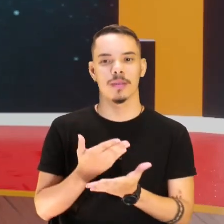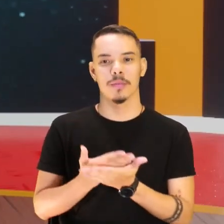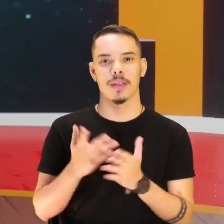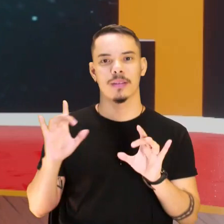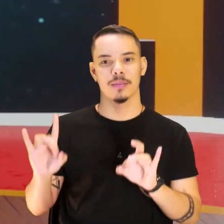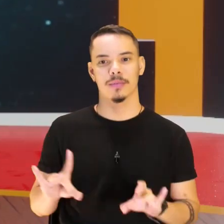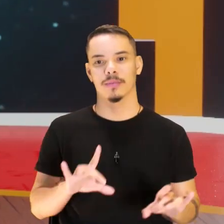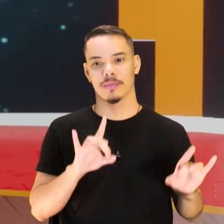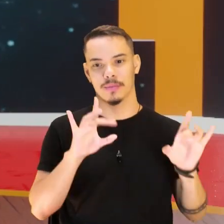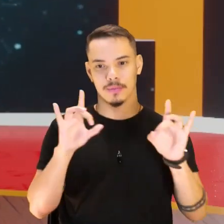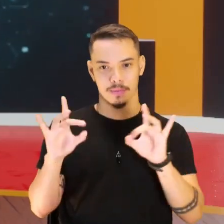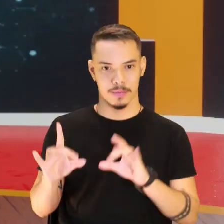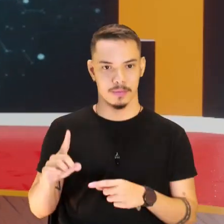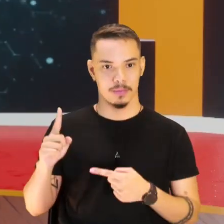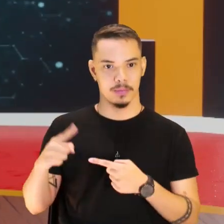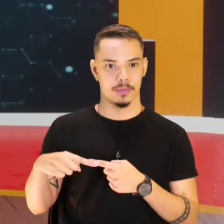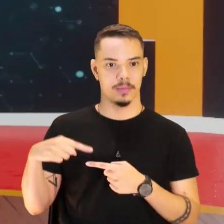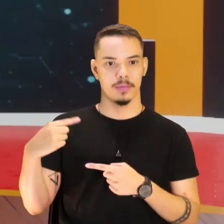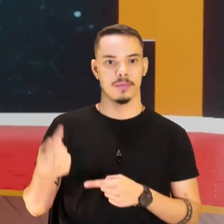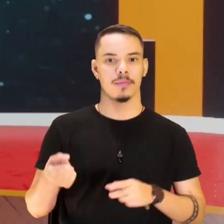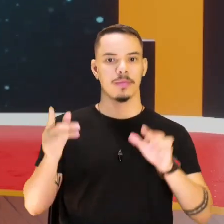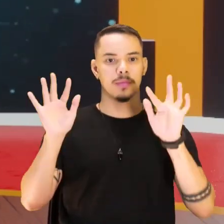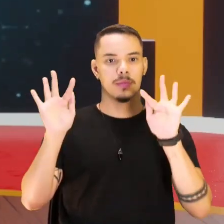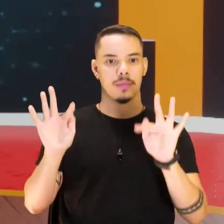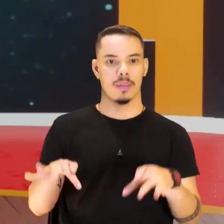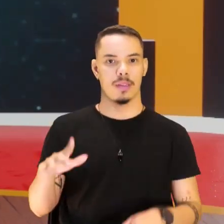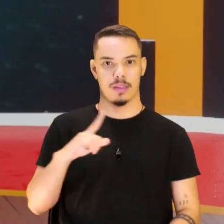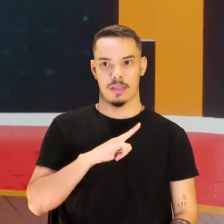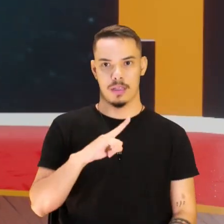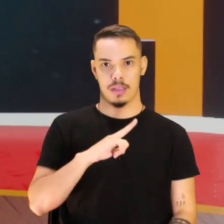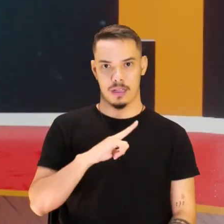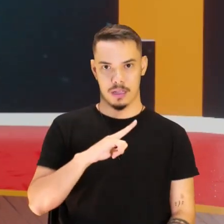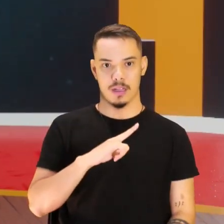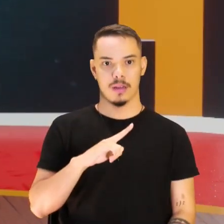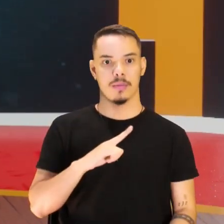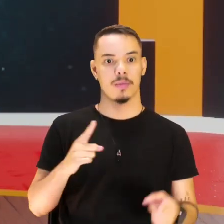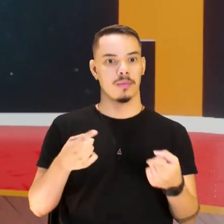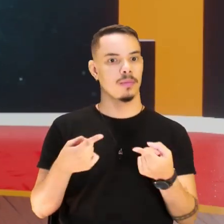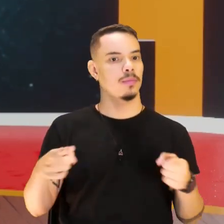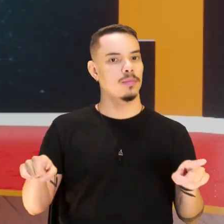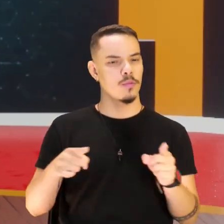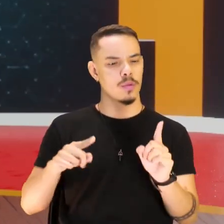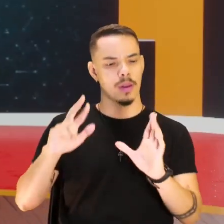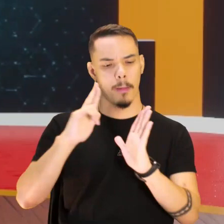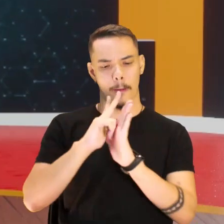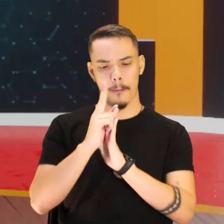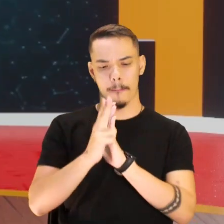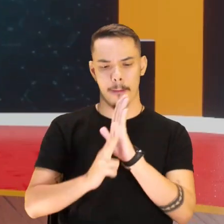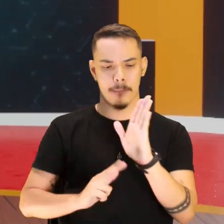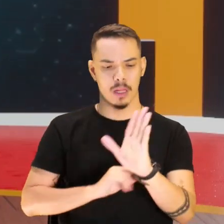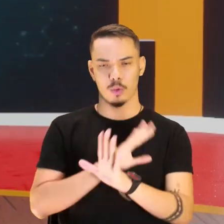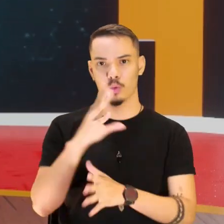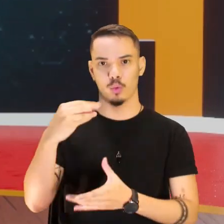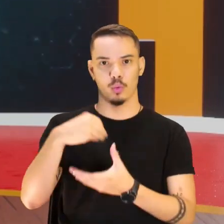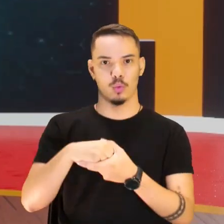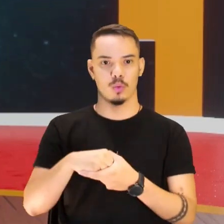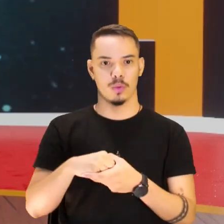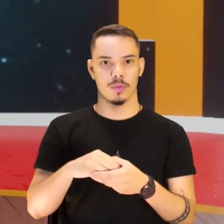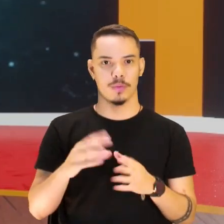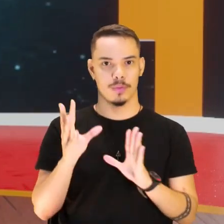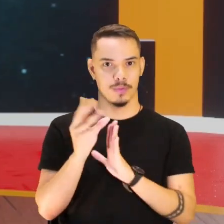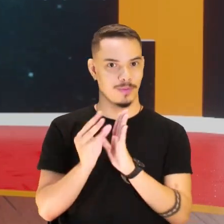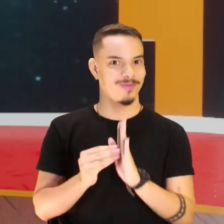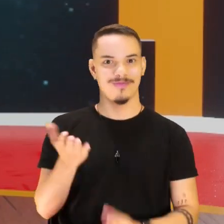específicas e depois, para finalizar o assunto aí, a gente tem uma paródia que vai abranger bastante coisa aí, né, do conteúdo, tá bom? Vamos com a